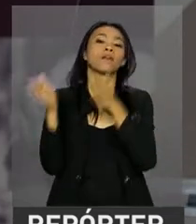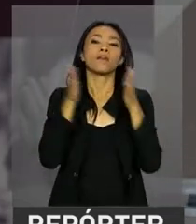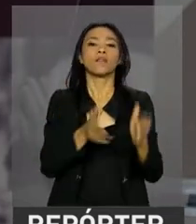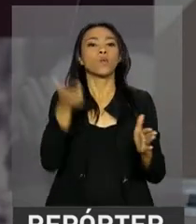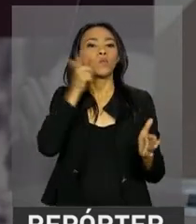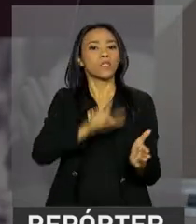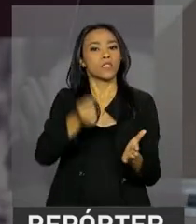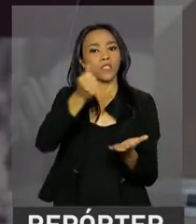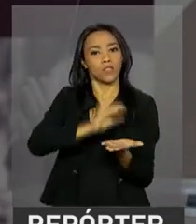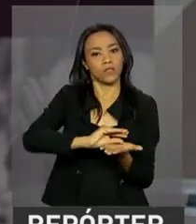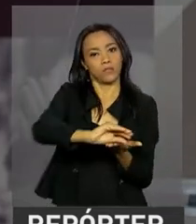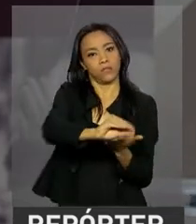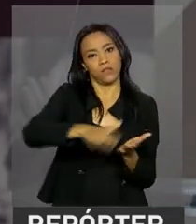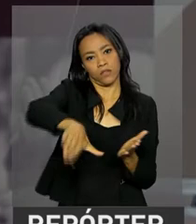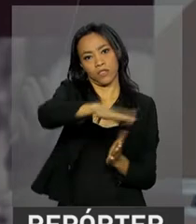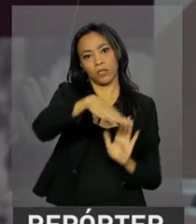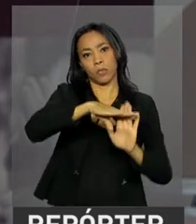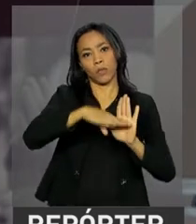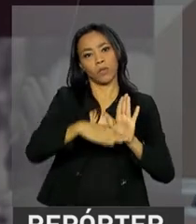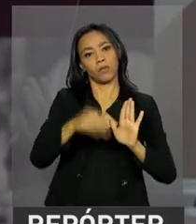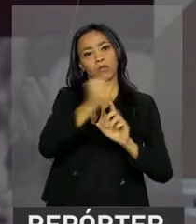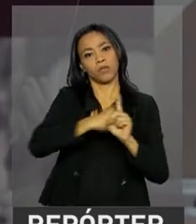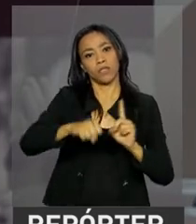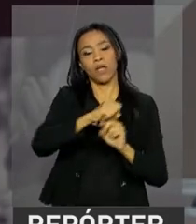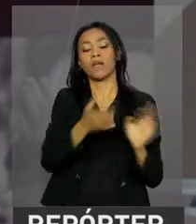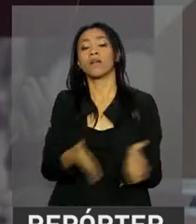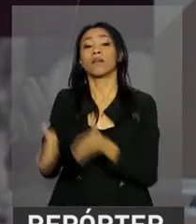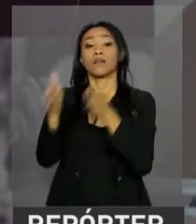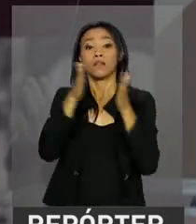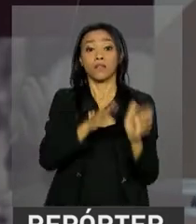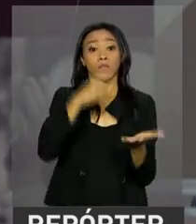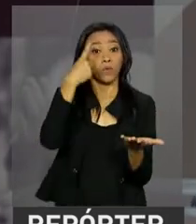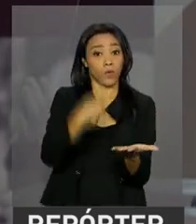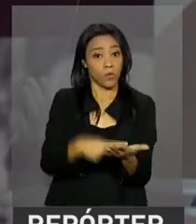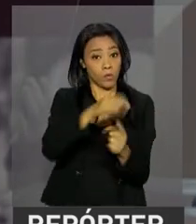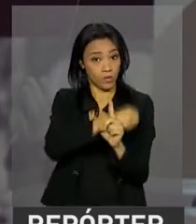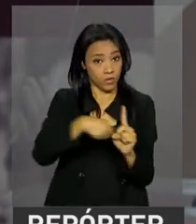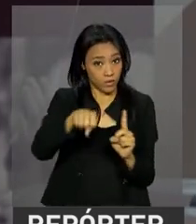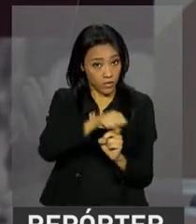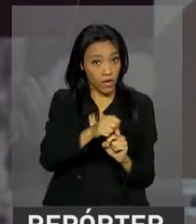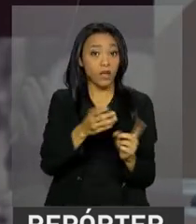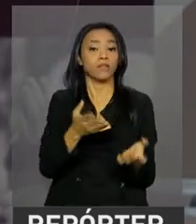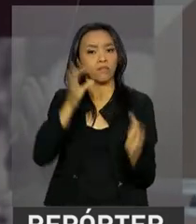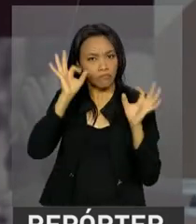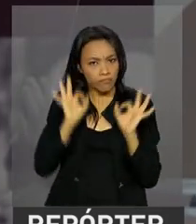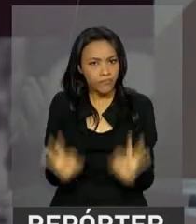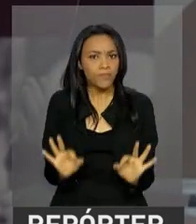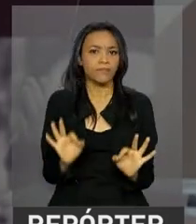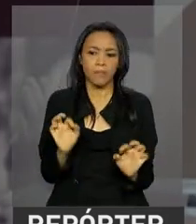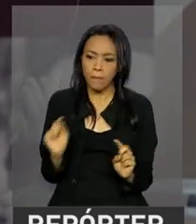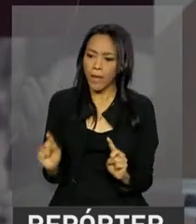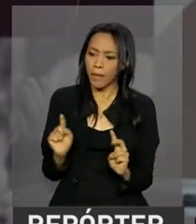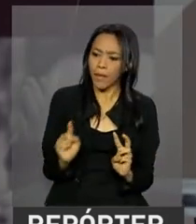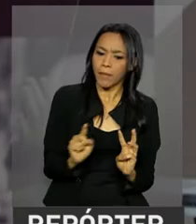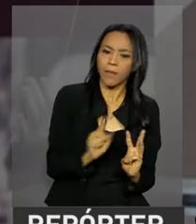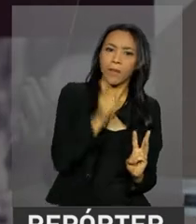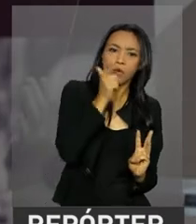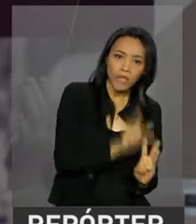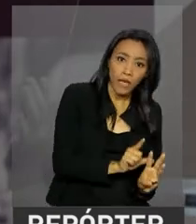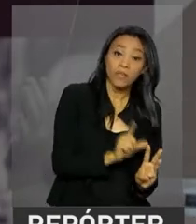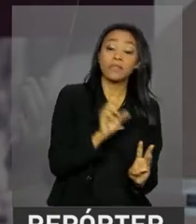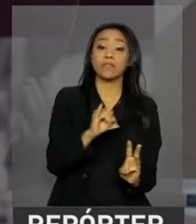sociais exige responsabilidade social e só existe de verdade se acompanhada da